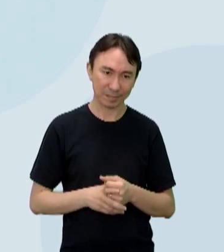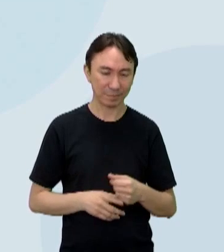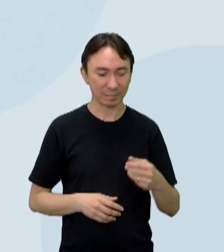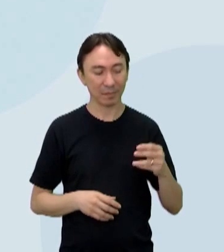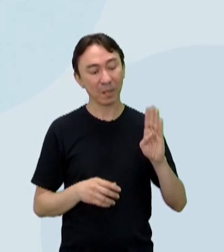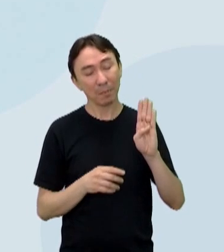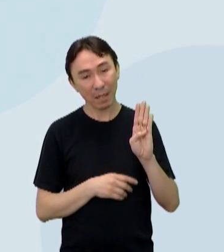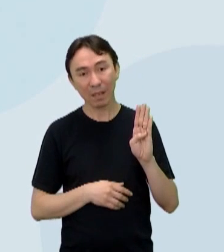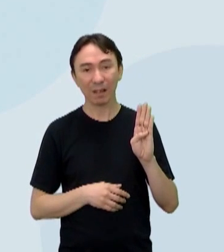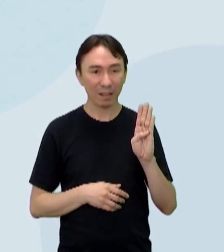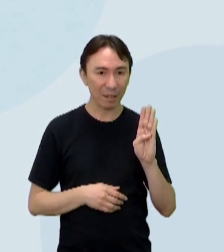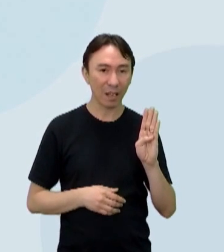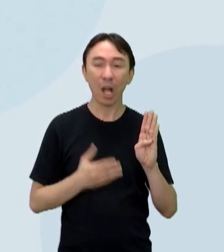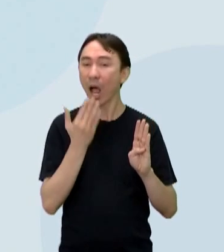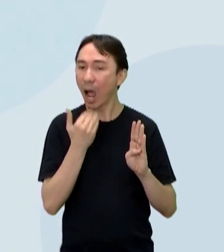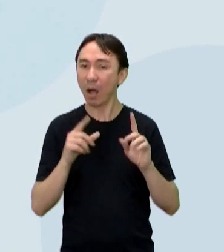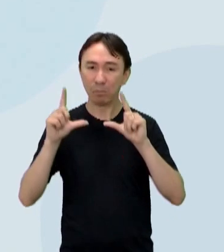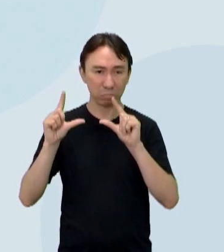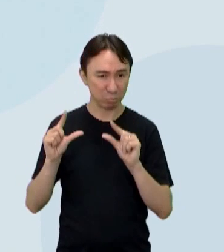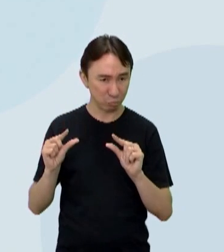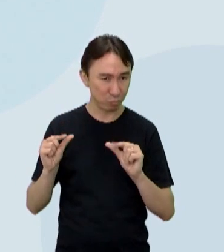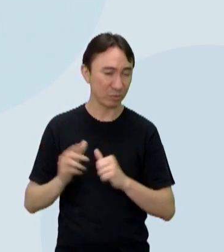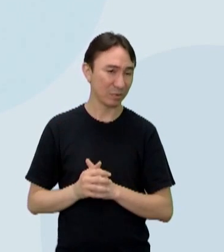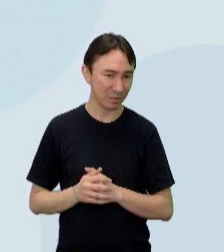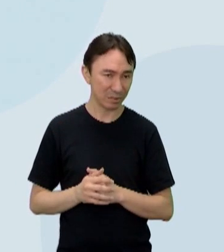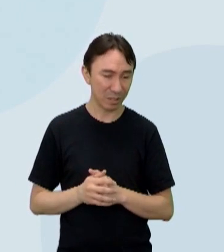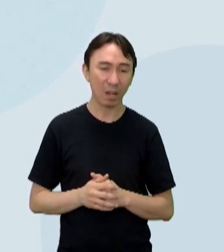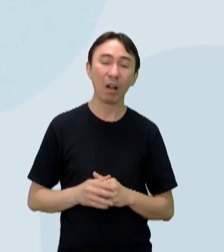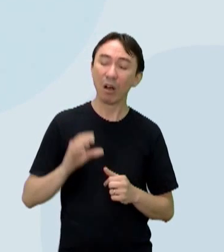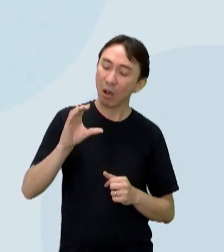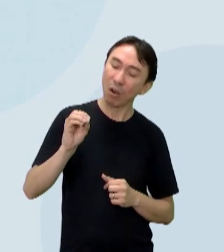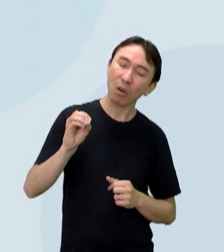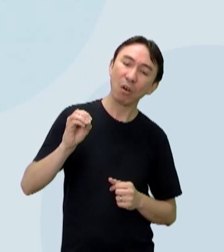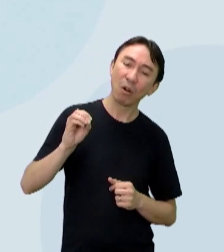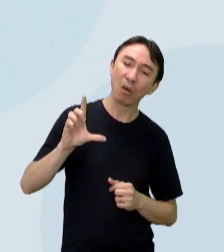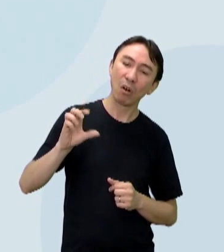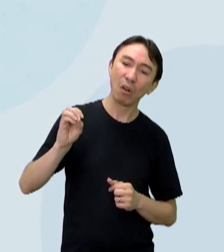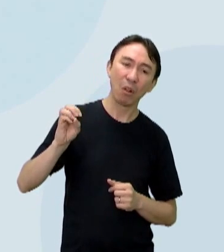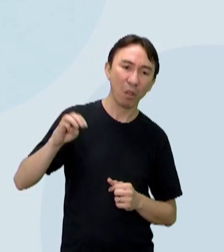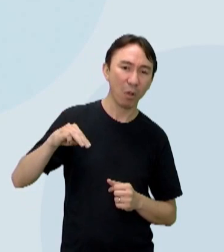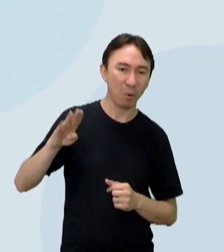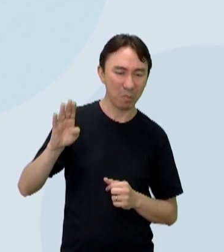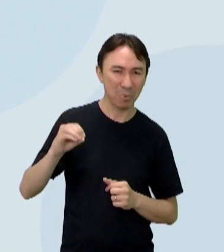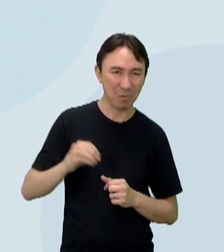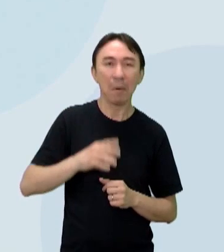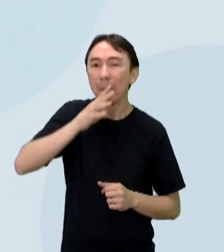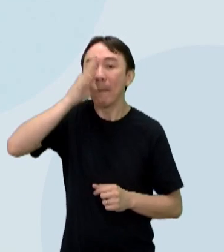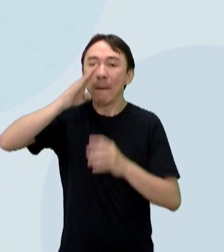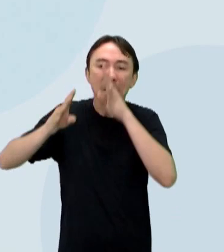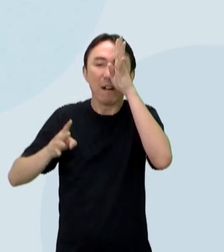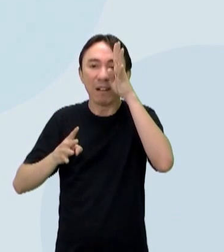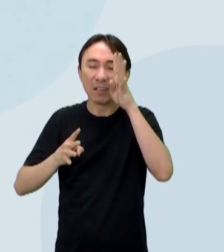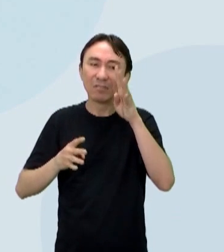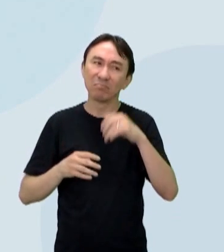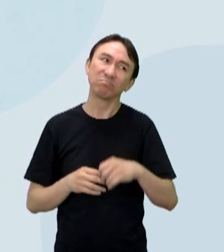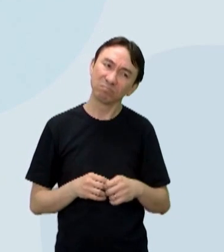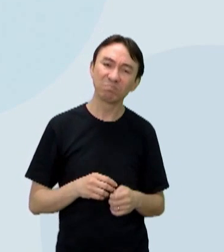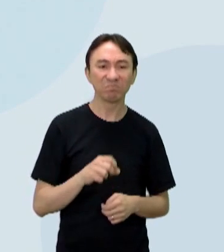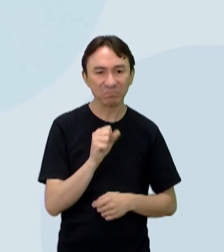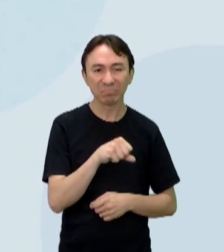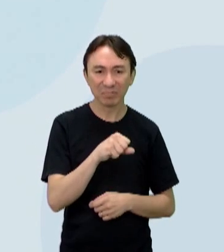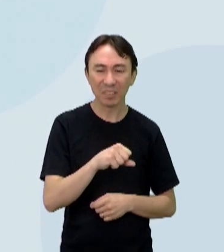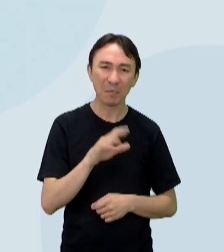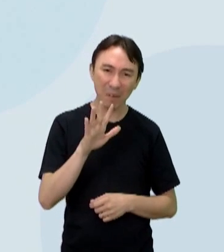acabando? Colombo tinha muita ousadia? Tinha, ok? Tinha. Mas não era por isso que